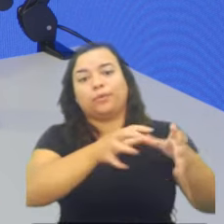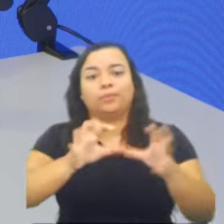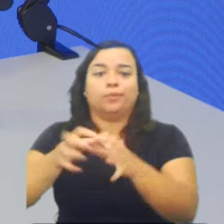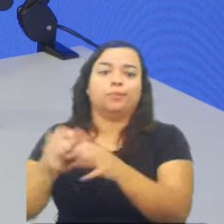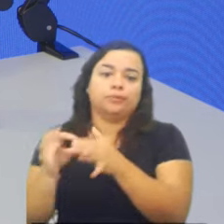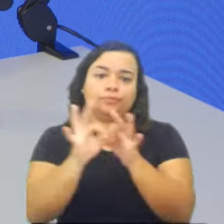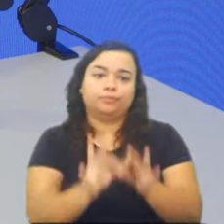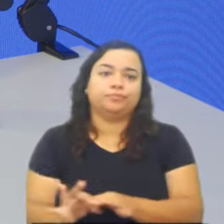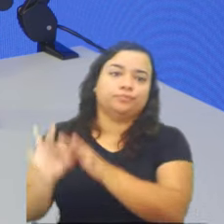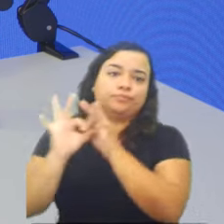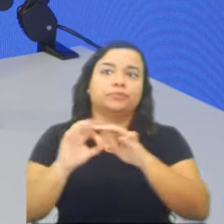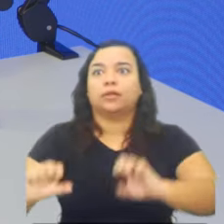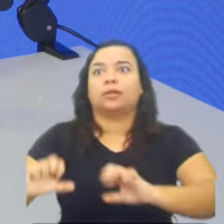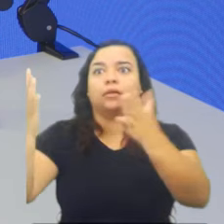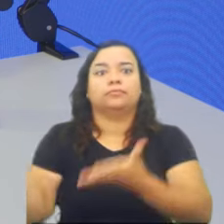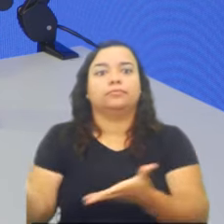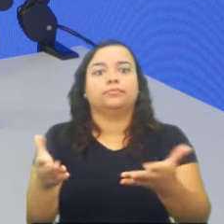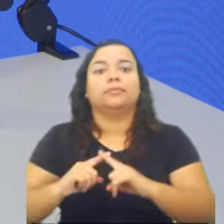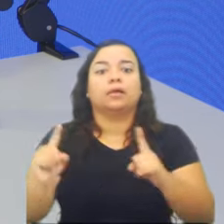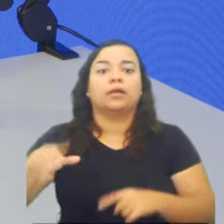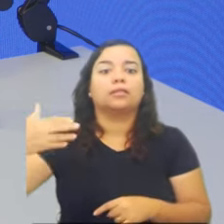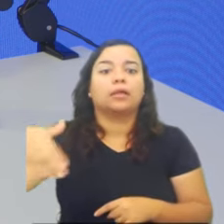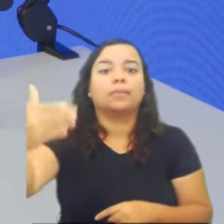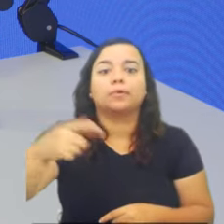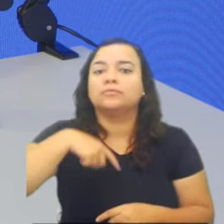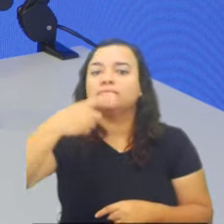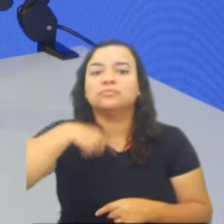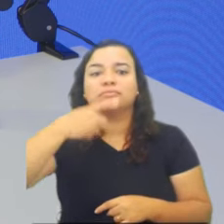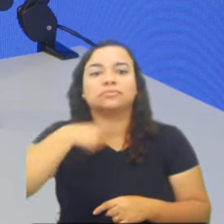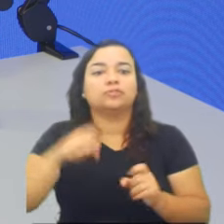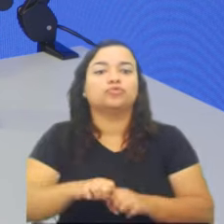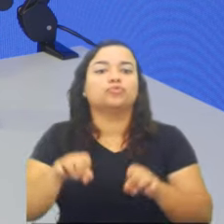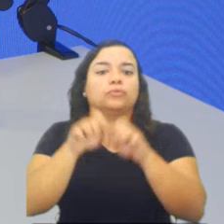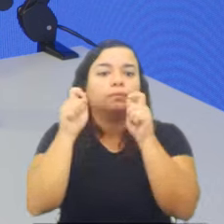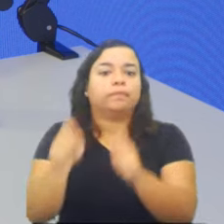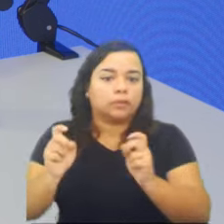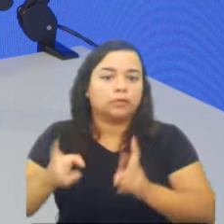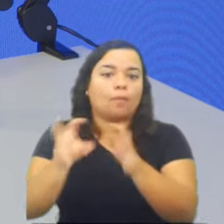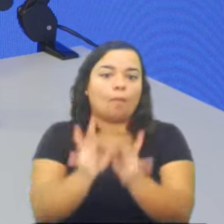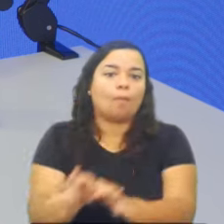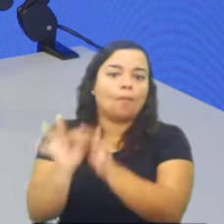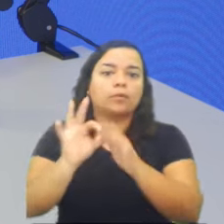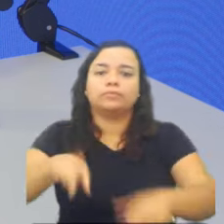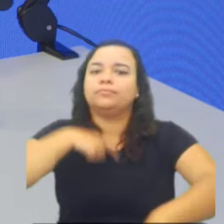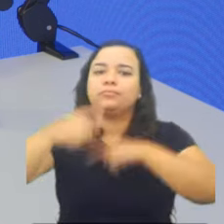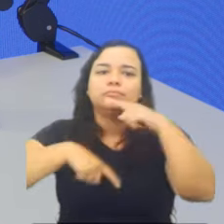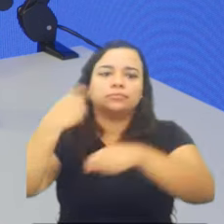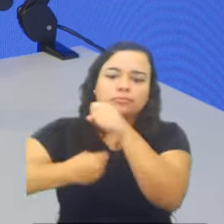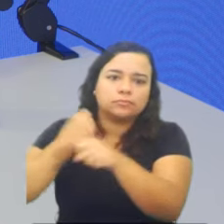são grupos são coletivos que se juntam fazem um evento mas depois eles não consegue esse grupo não consegue se estruturar